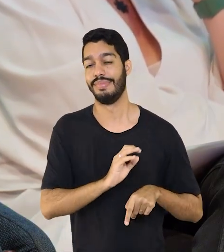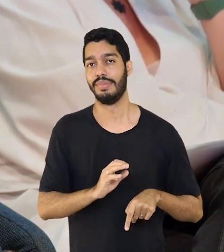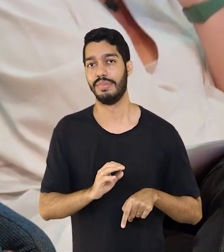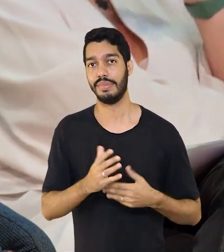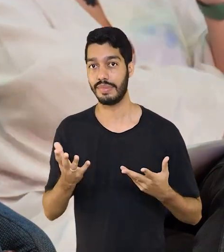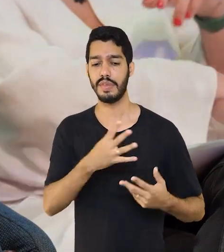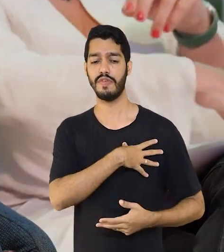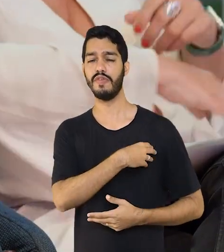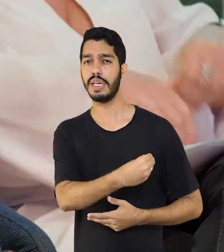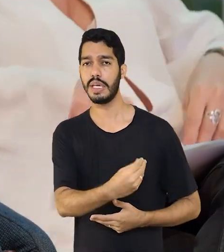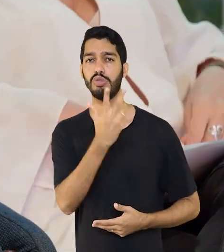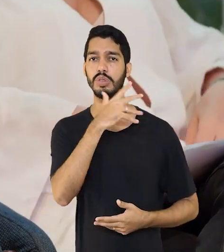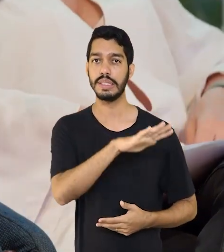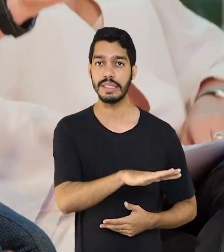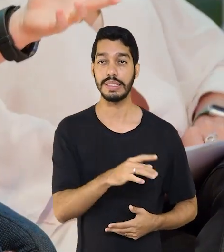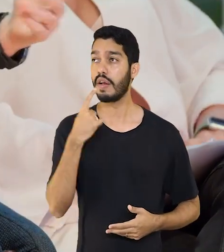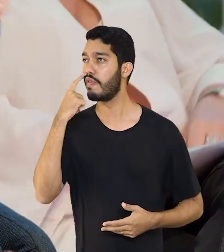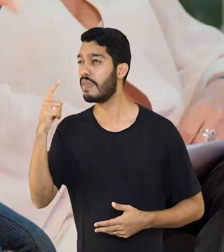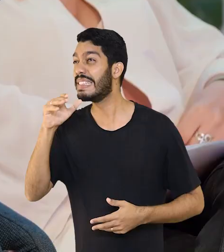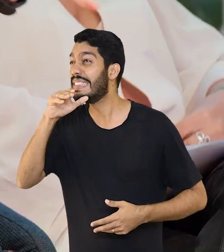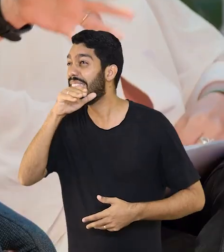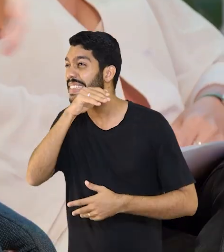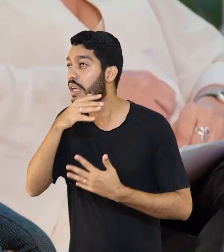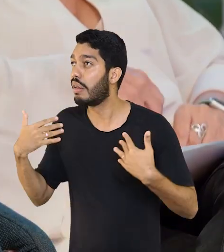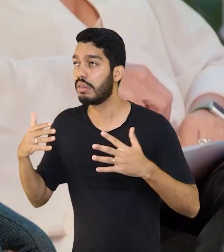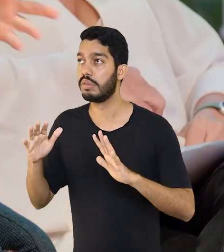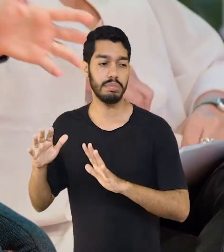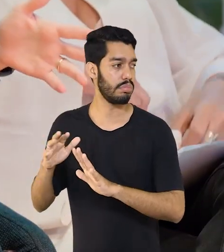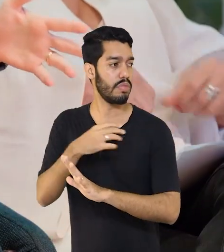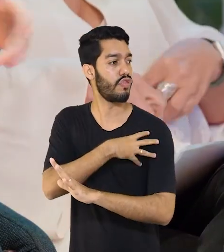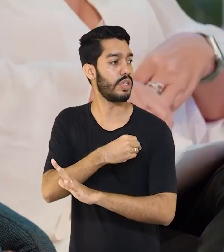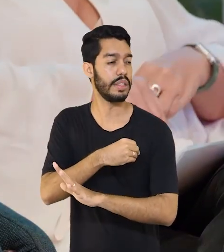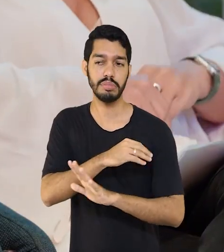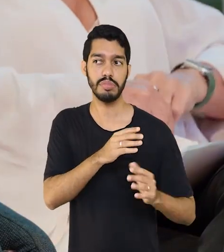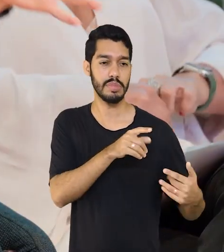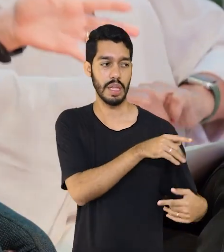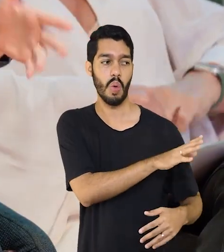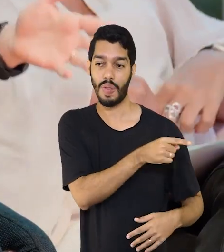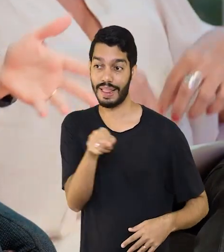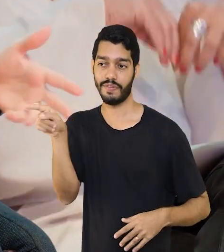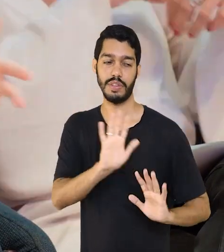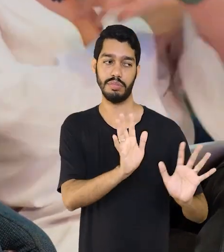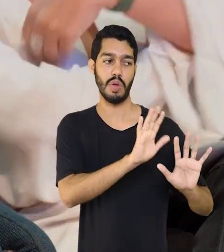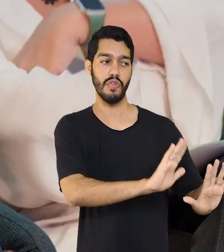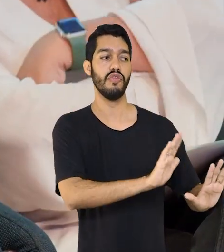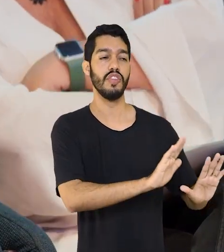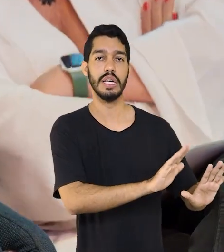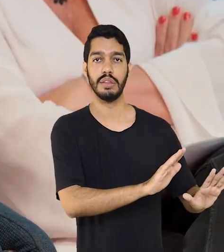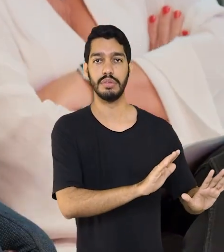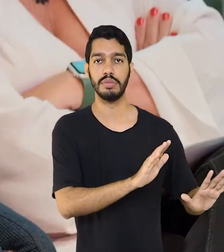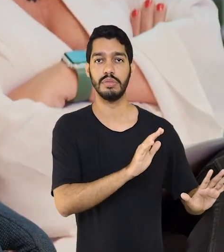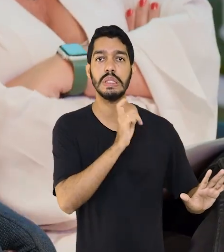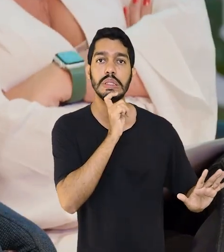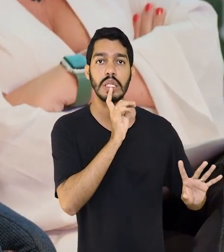trazer crianças, filho, hidrata, não sair para jogar bola no dia que estiver muito quente, lá no horário que está muito quente. Então, são